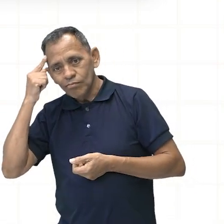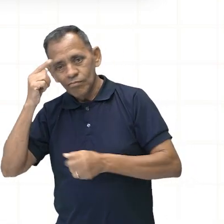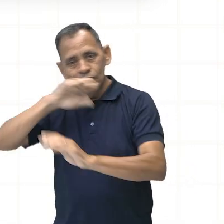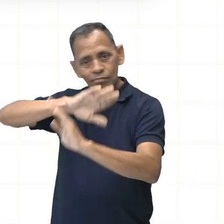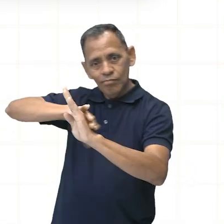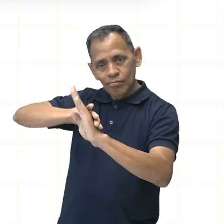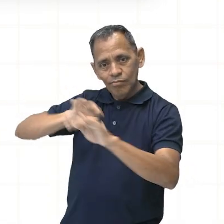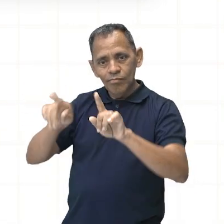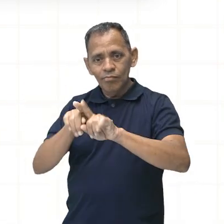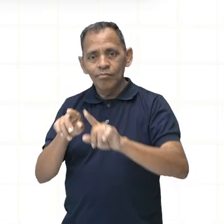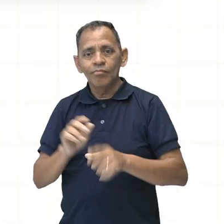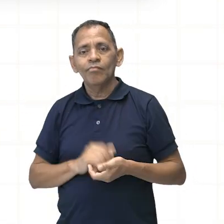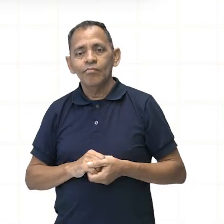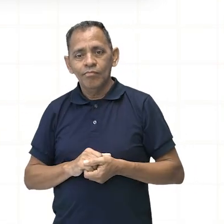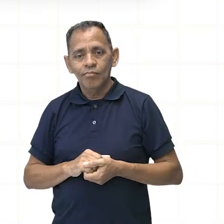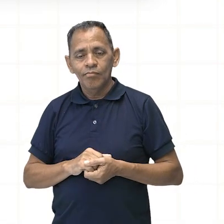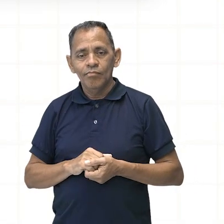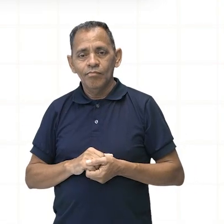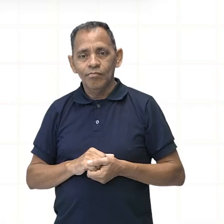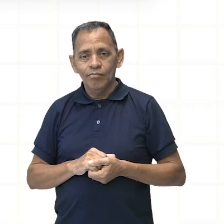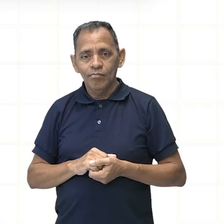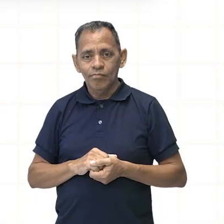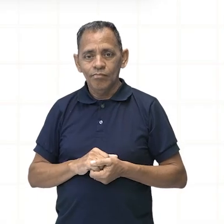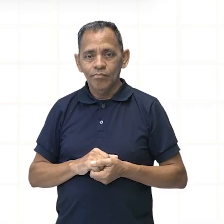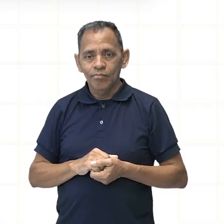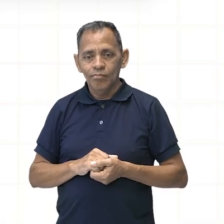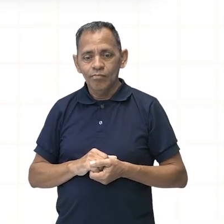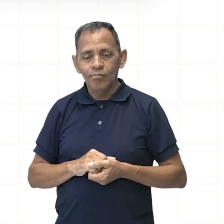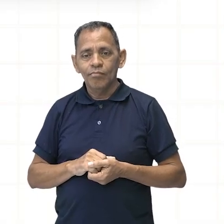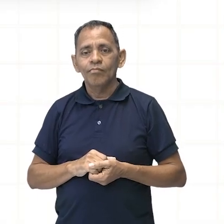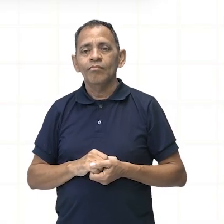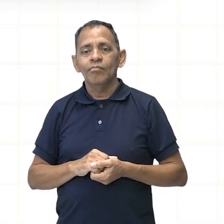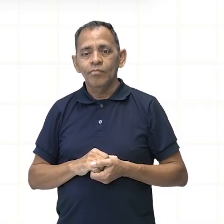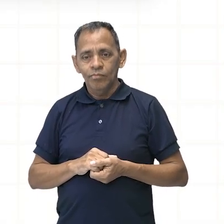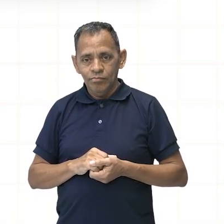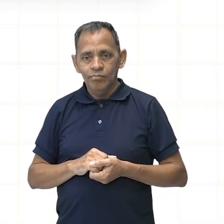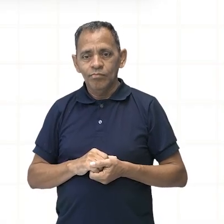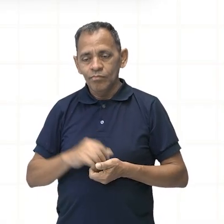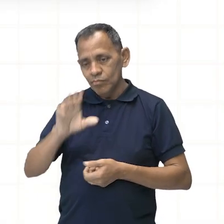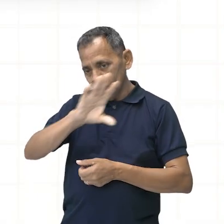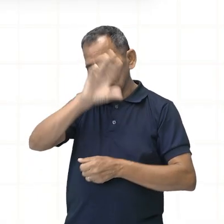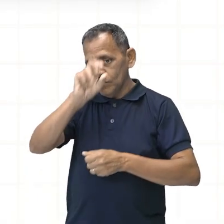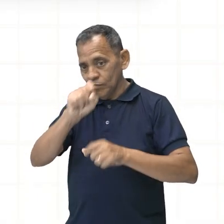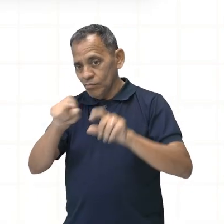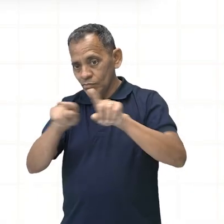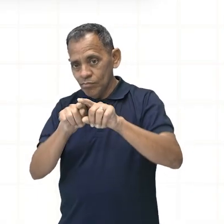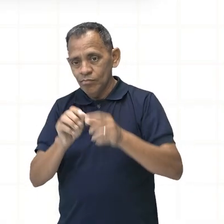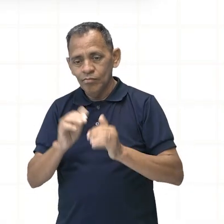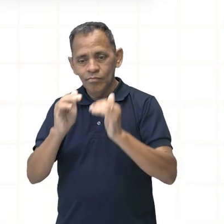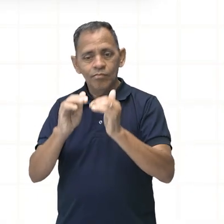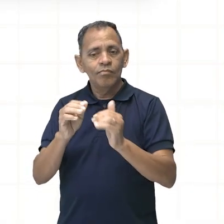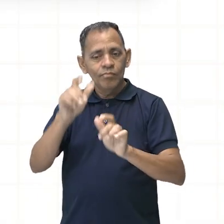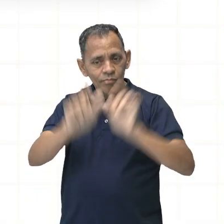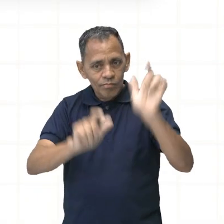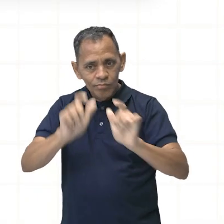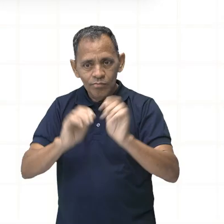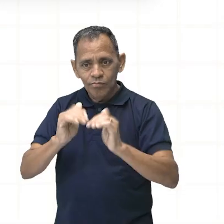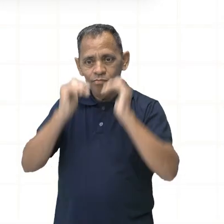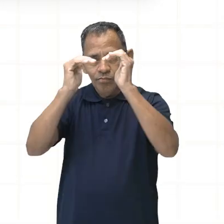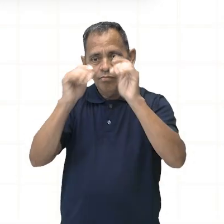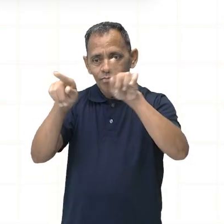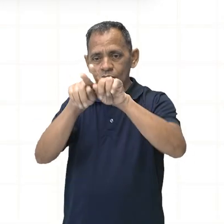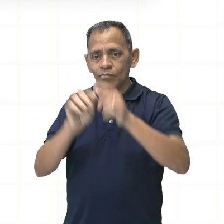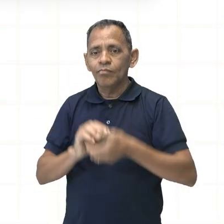fruto justamente dessa visão eurocêntrica, que coloca o europeu como civilização superior, né? Sobre as características culturais